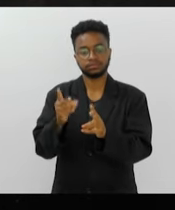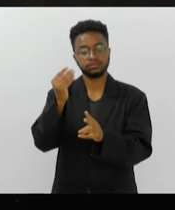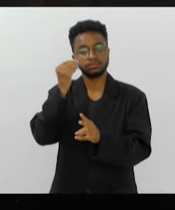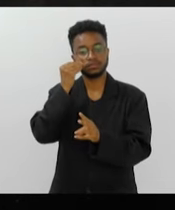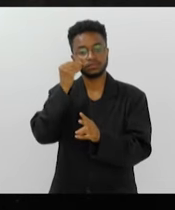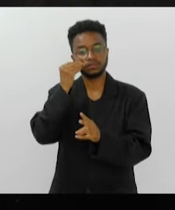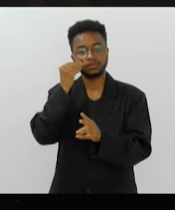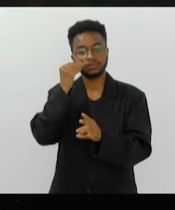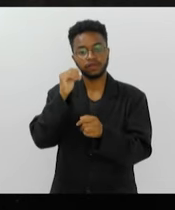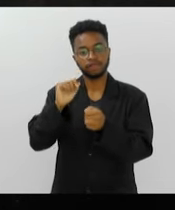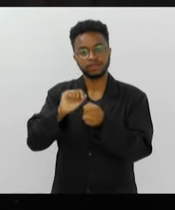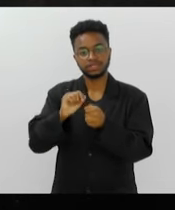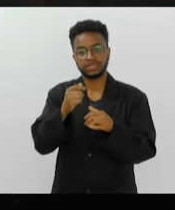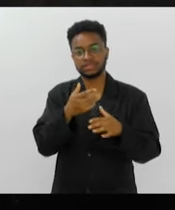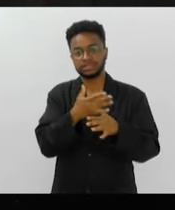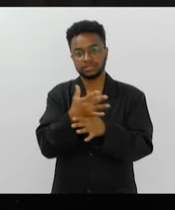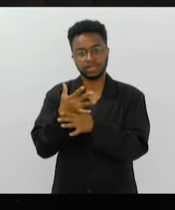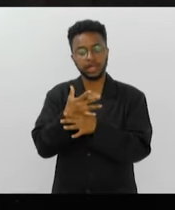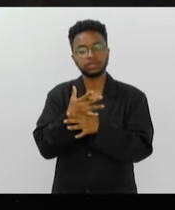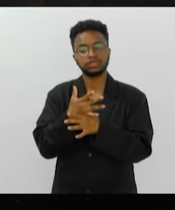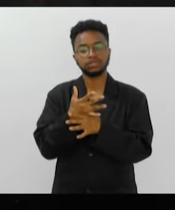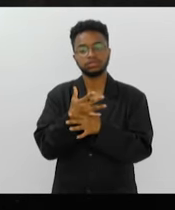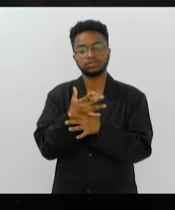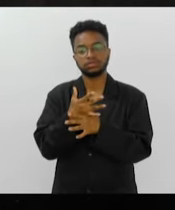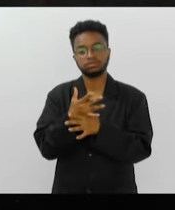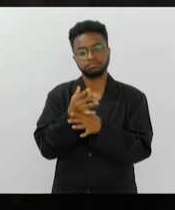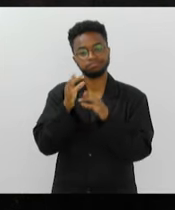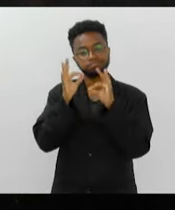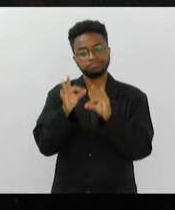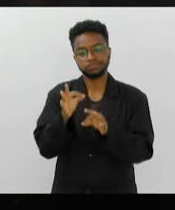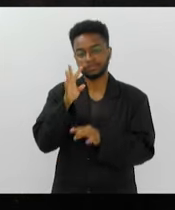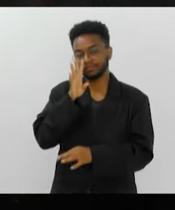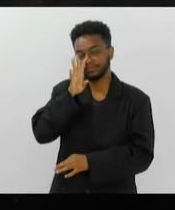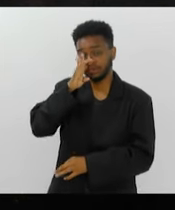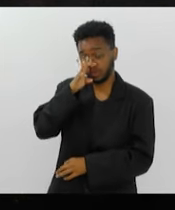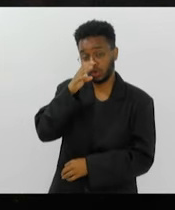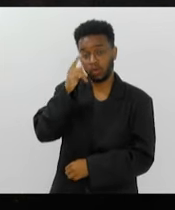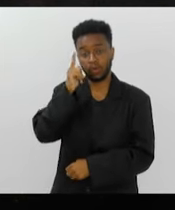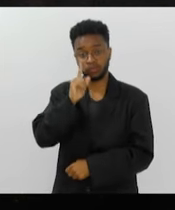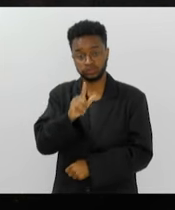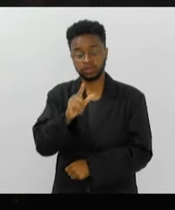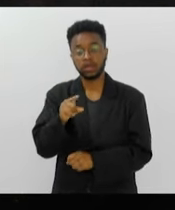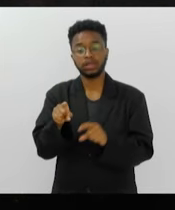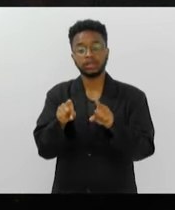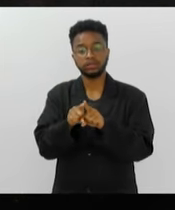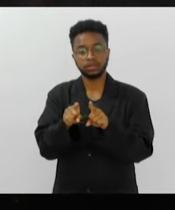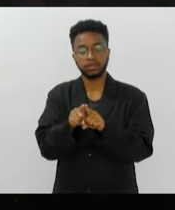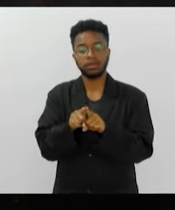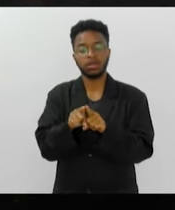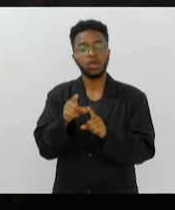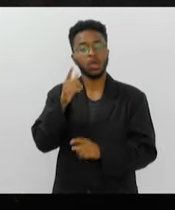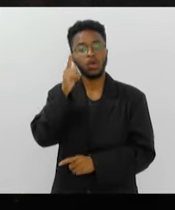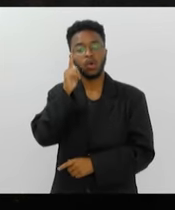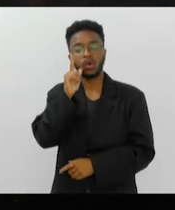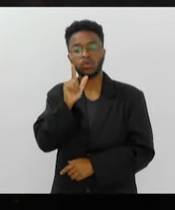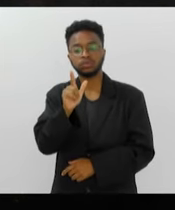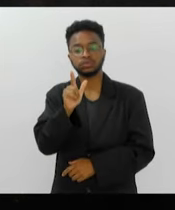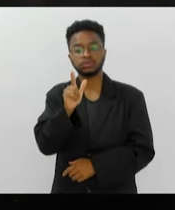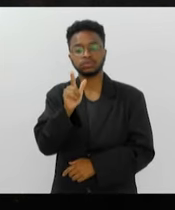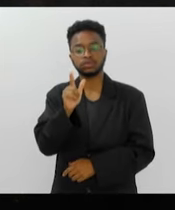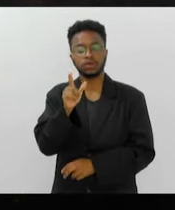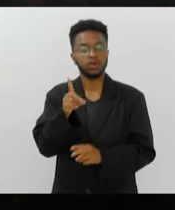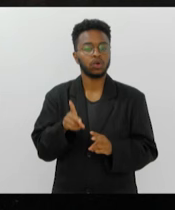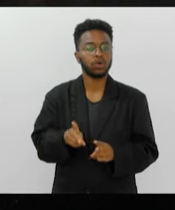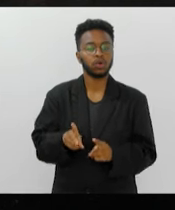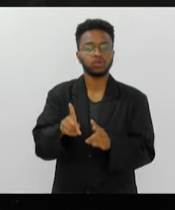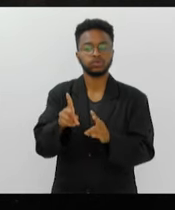com que as cidades possam ser mais resilientes isto é mais resistentes a